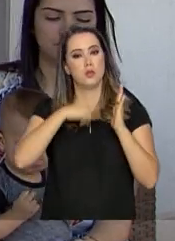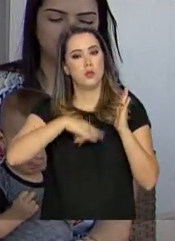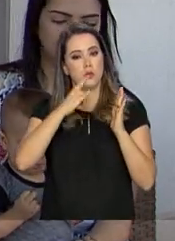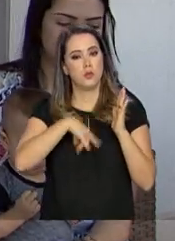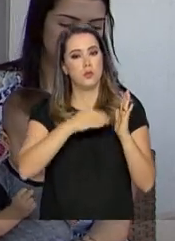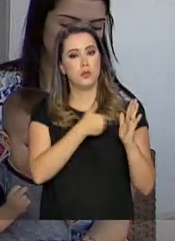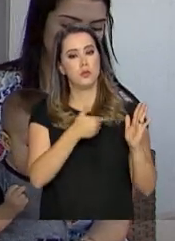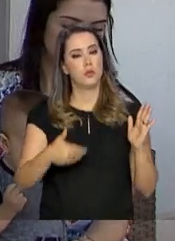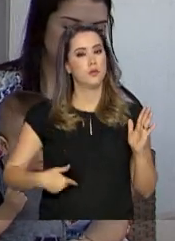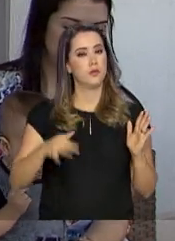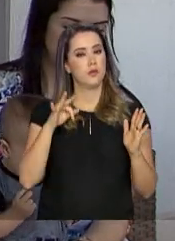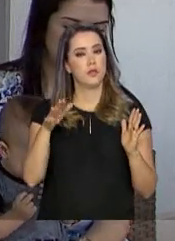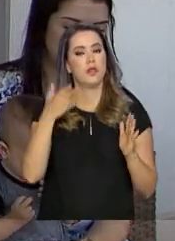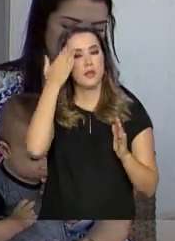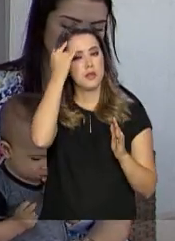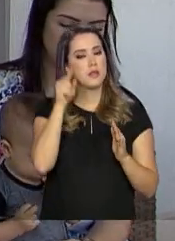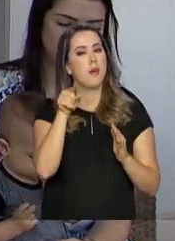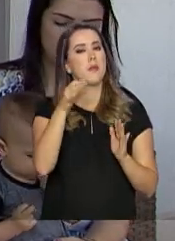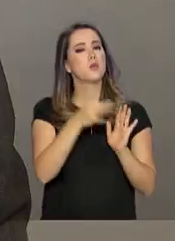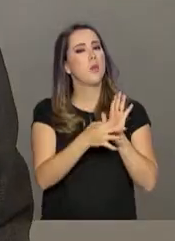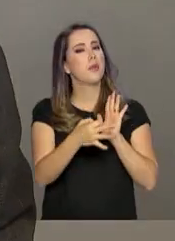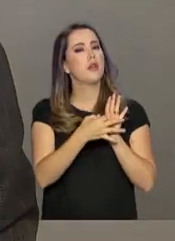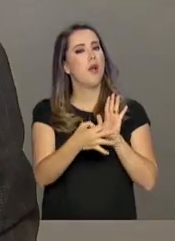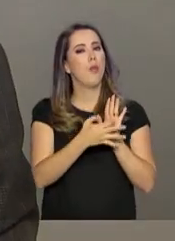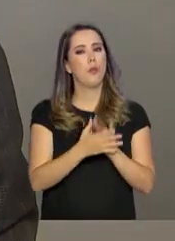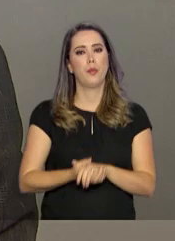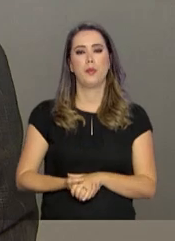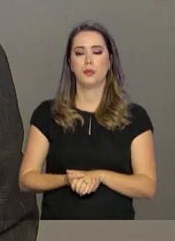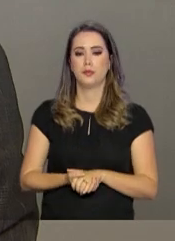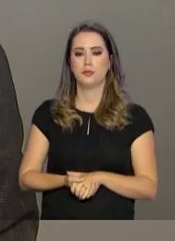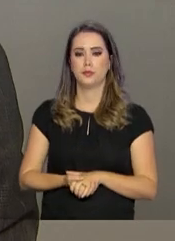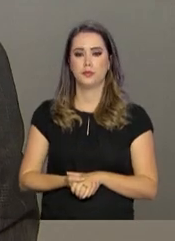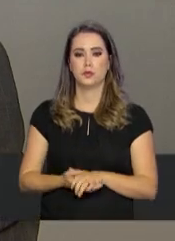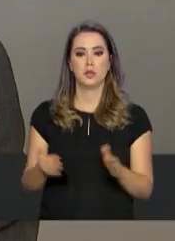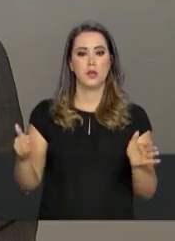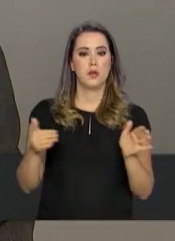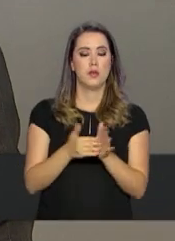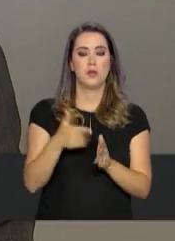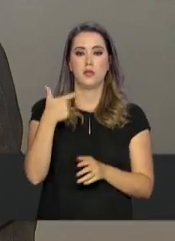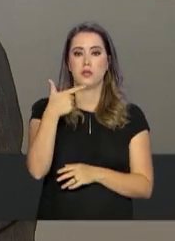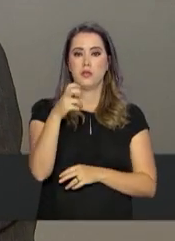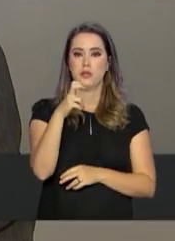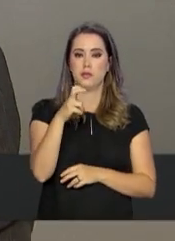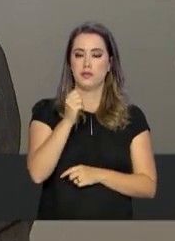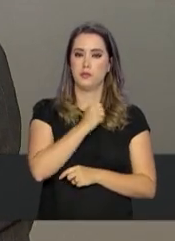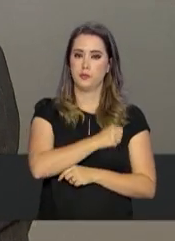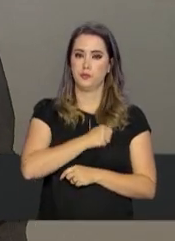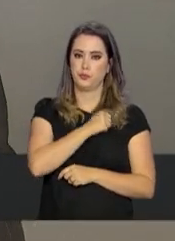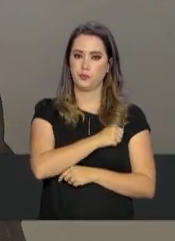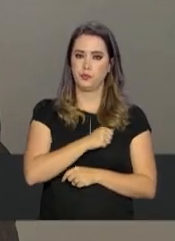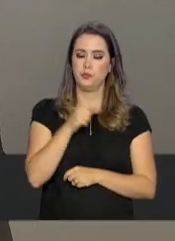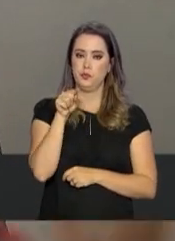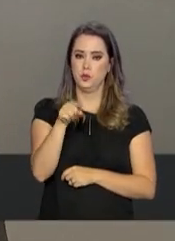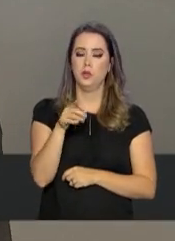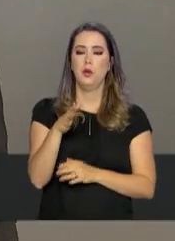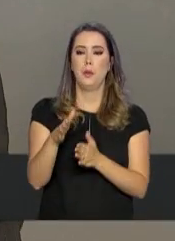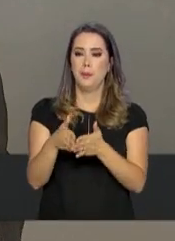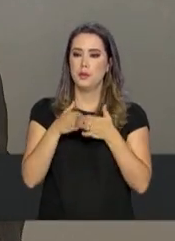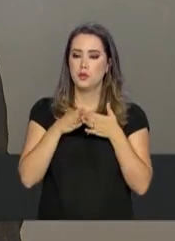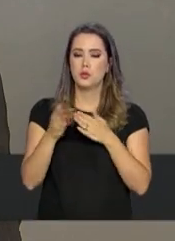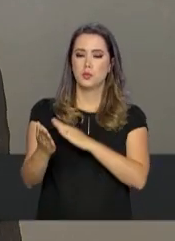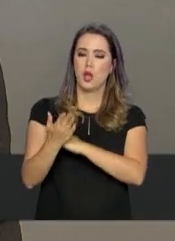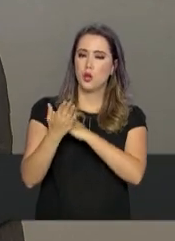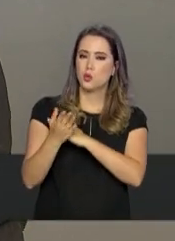governo federal que é receber sugestões à consulta pública fica aberta até o dia 25 de agosto desde então solicitamos a